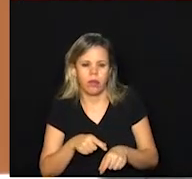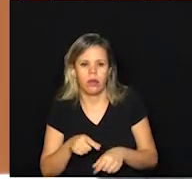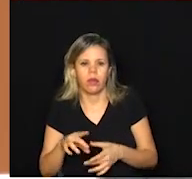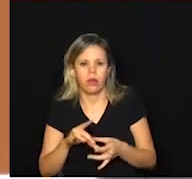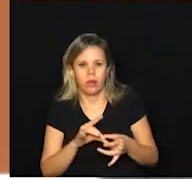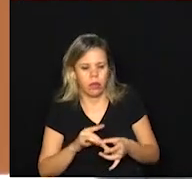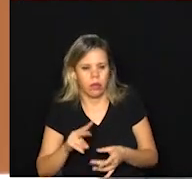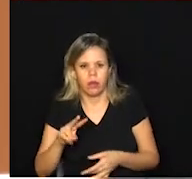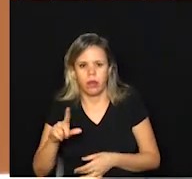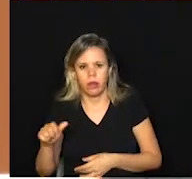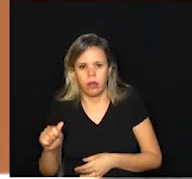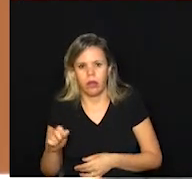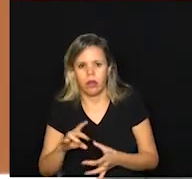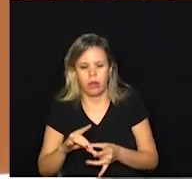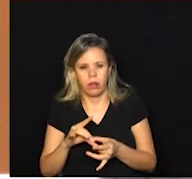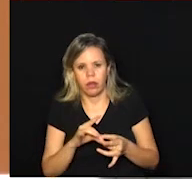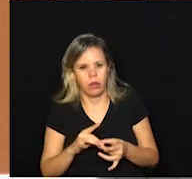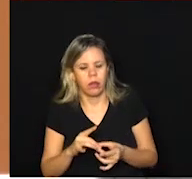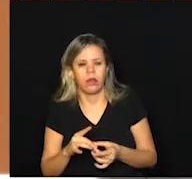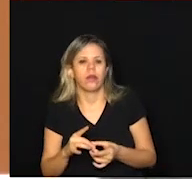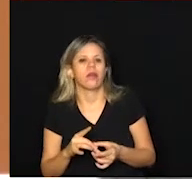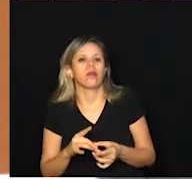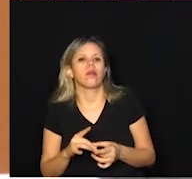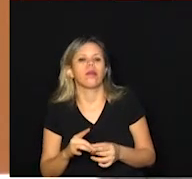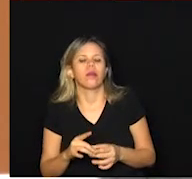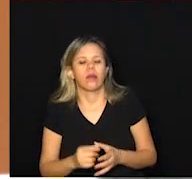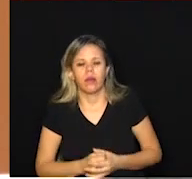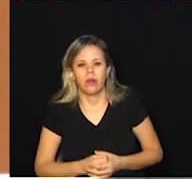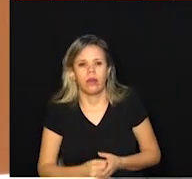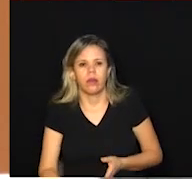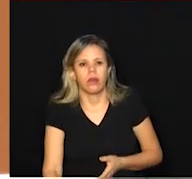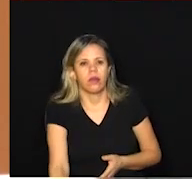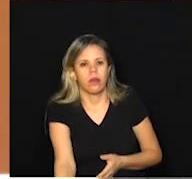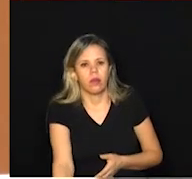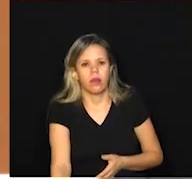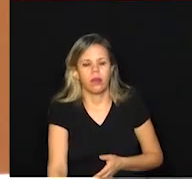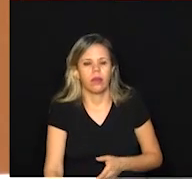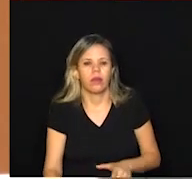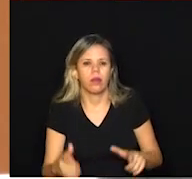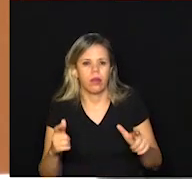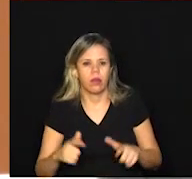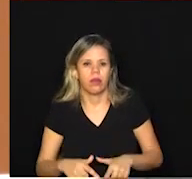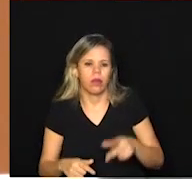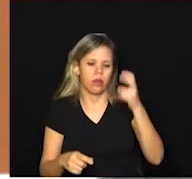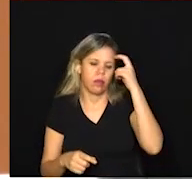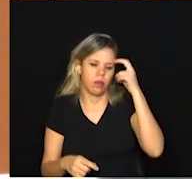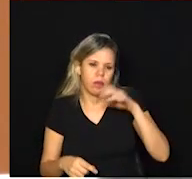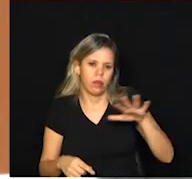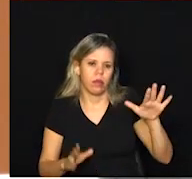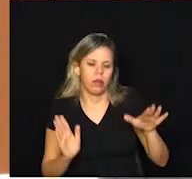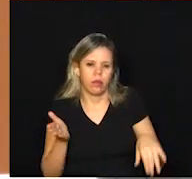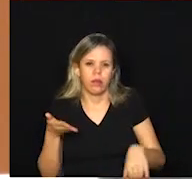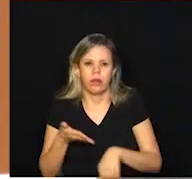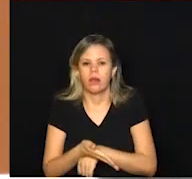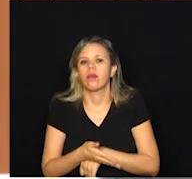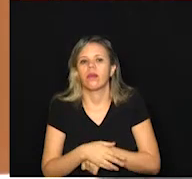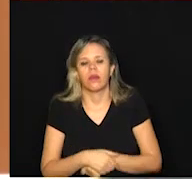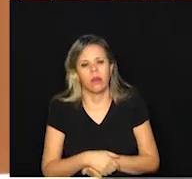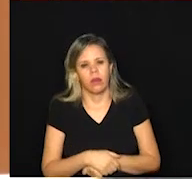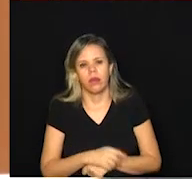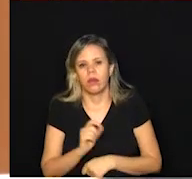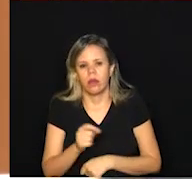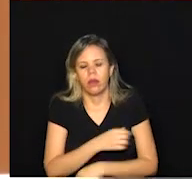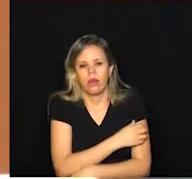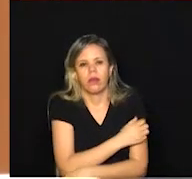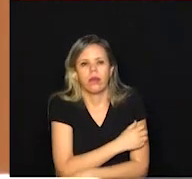reunião fica na Rua do bar do Rogério então é um espaço cultural que já frequentei e